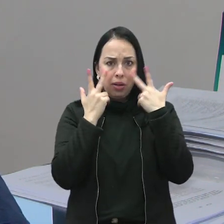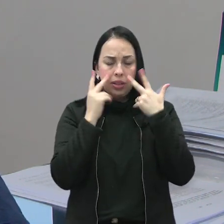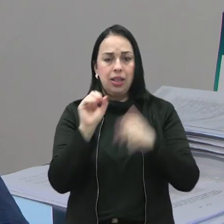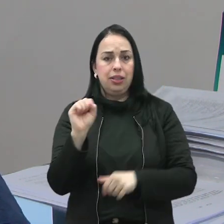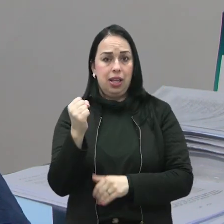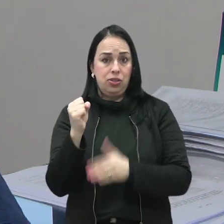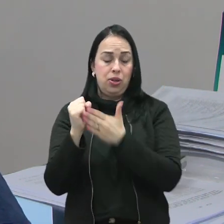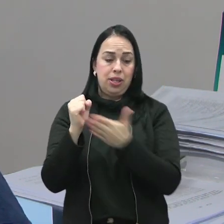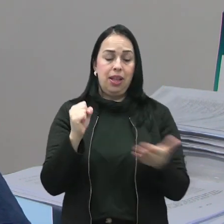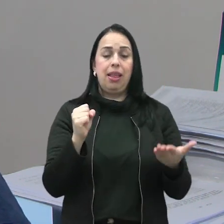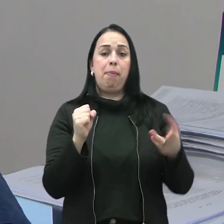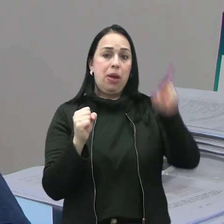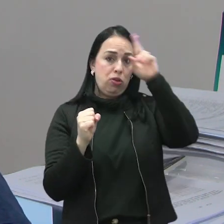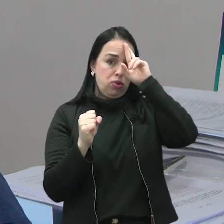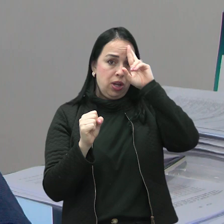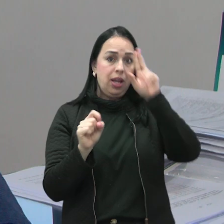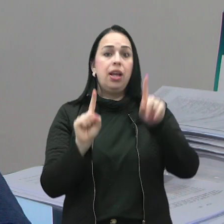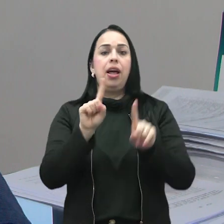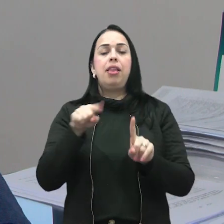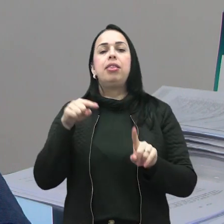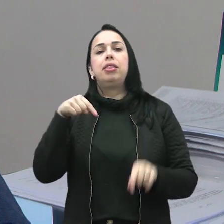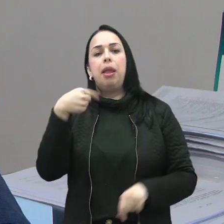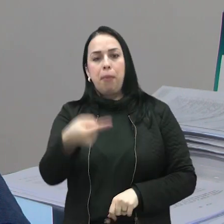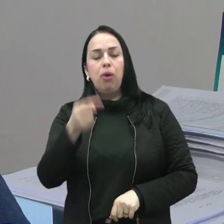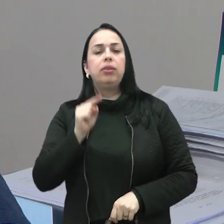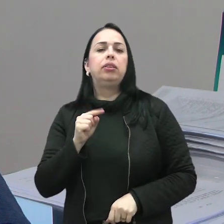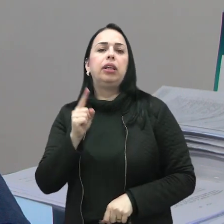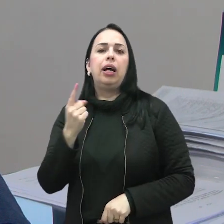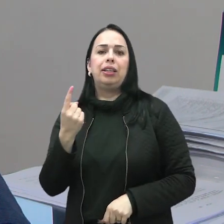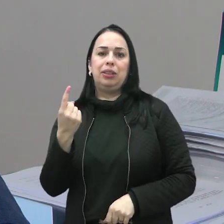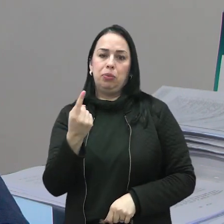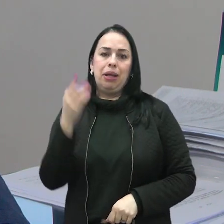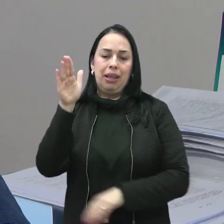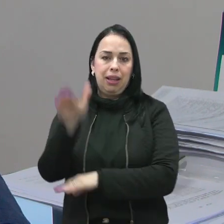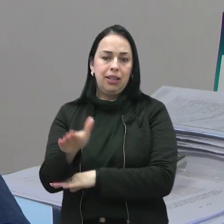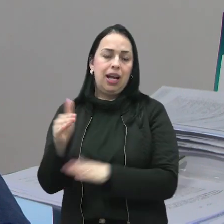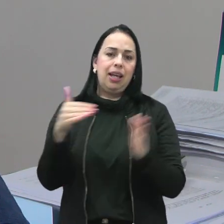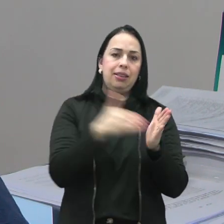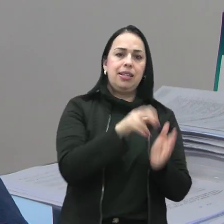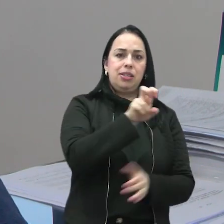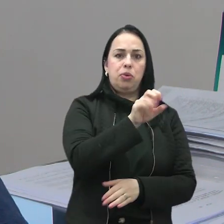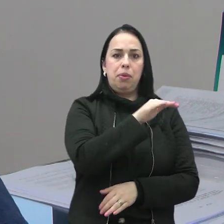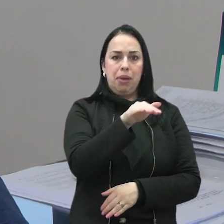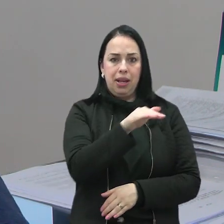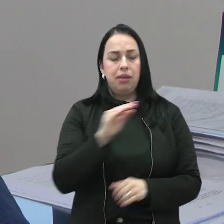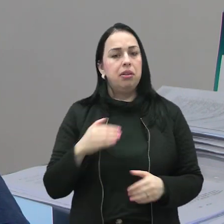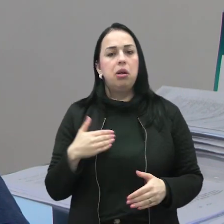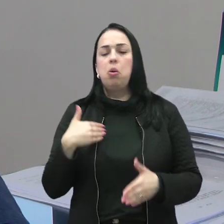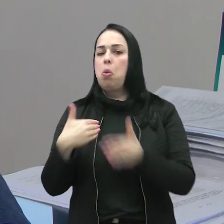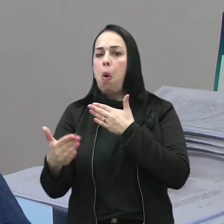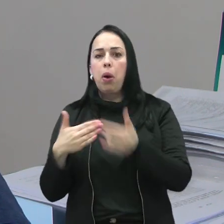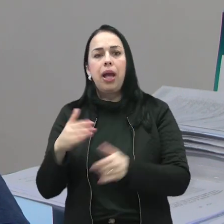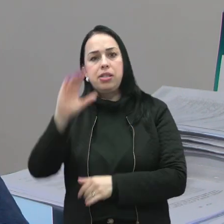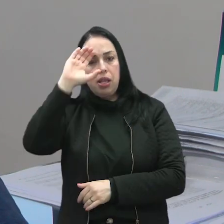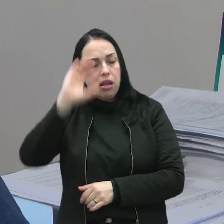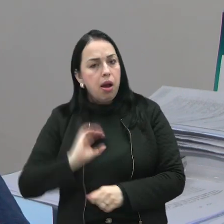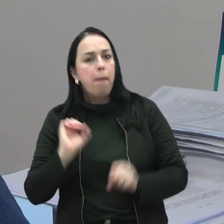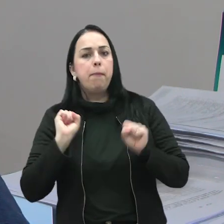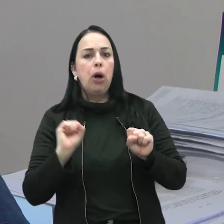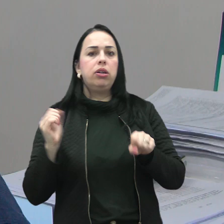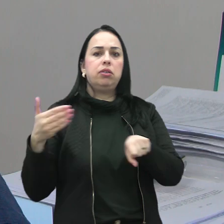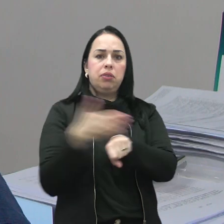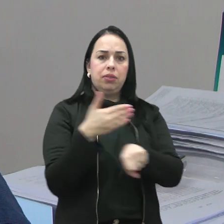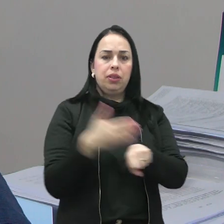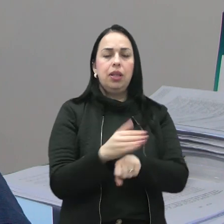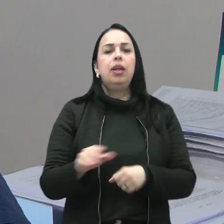no horário de funcionamento da Câmara, das 8 ao meio-dia e das 13h30 às 17h30, sempre recebendo qualquer cidadão que tenha interesse. Da